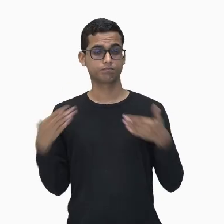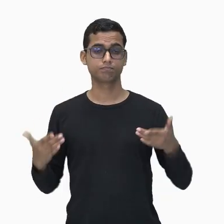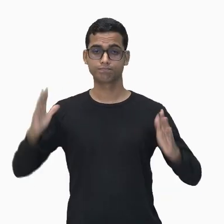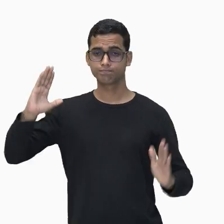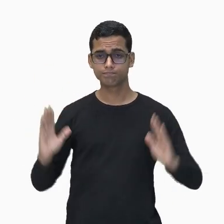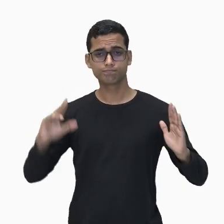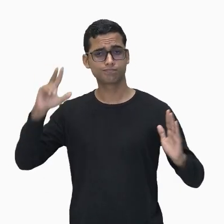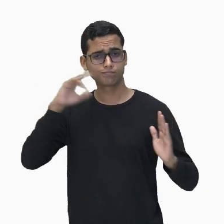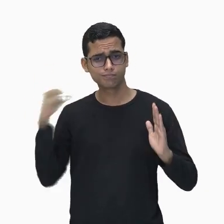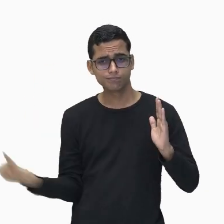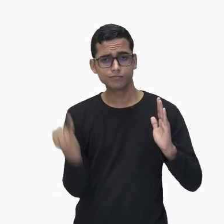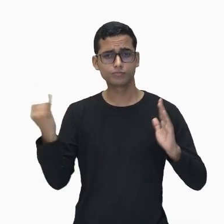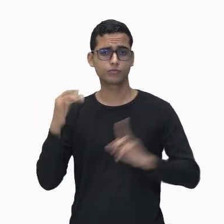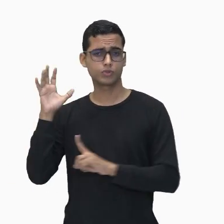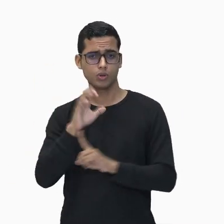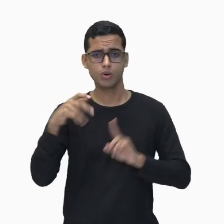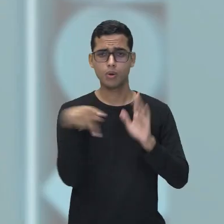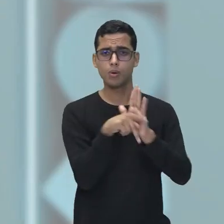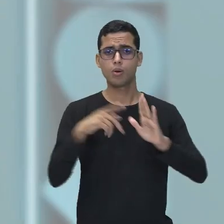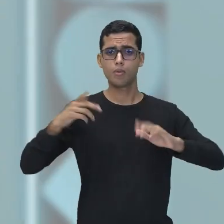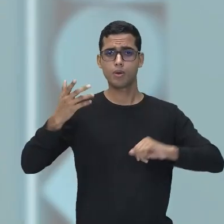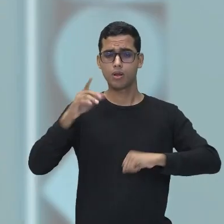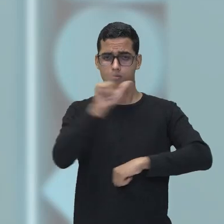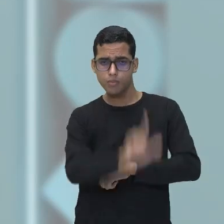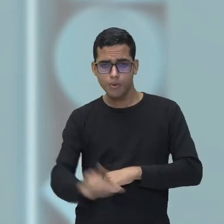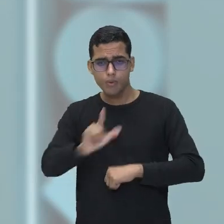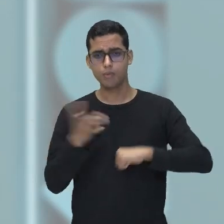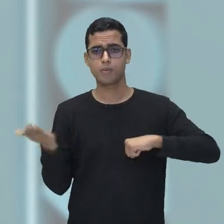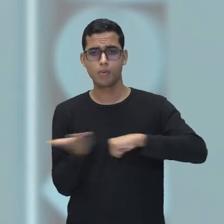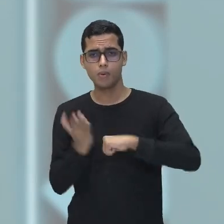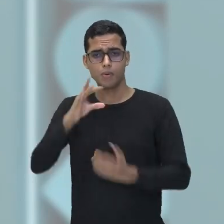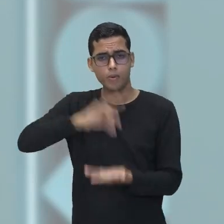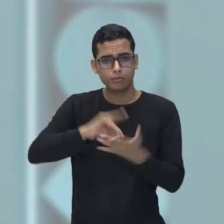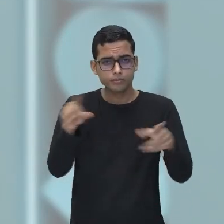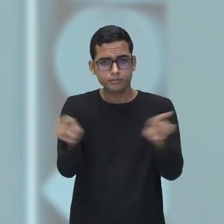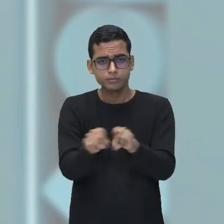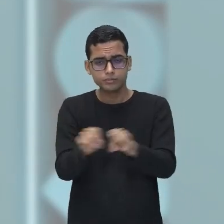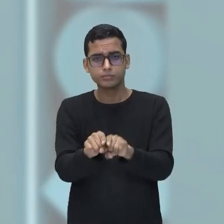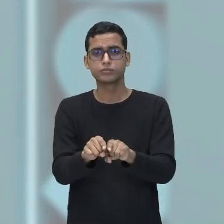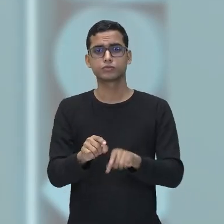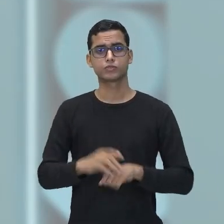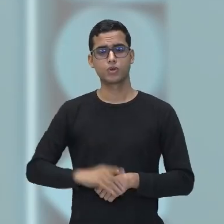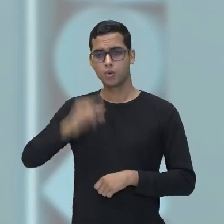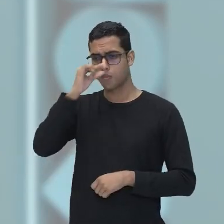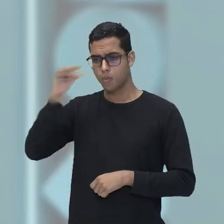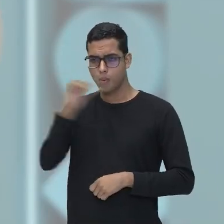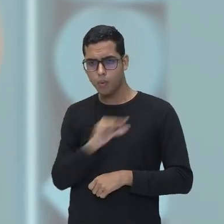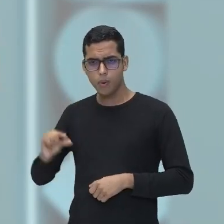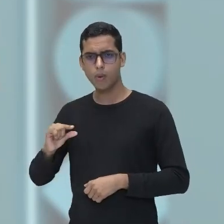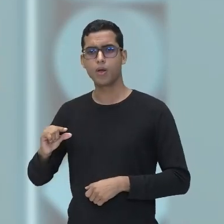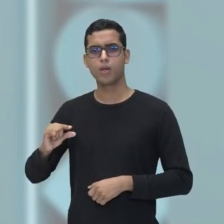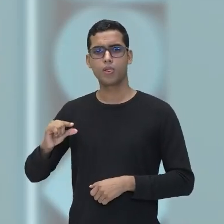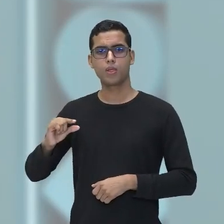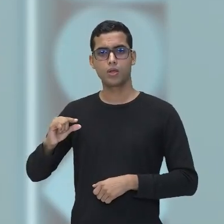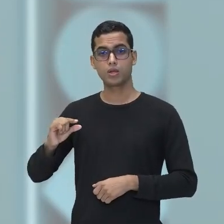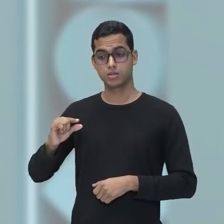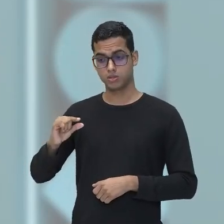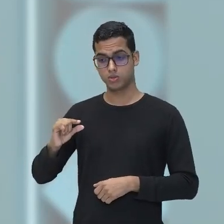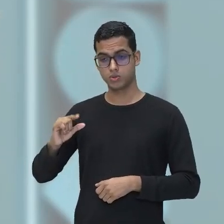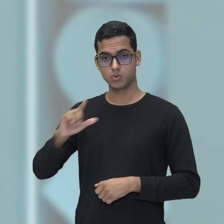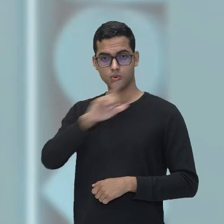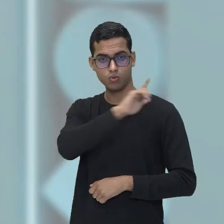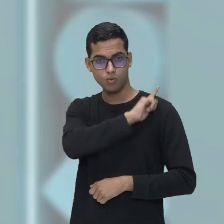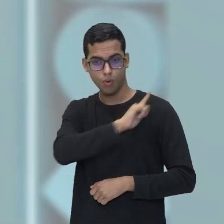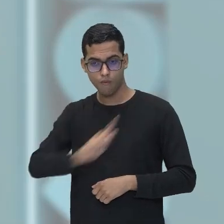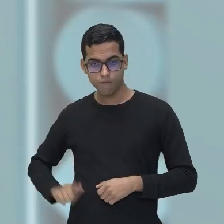essa literatura contemporânea, né? A queda do salazarismo, né? O próprio fato de ter passado por uma